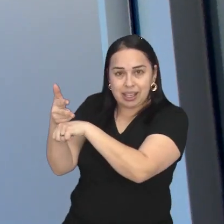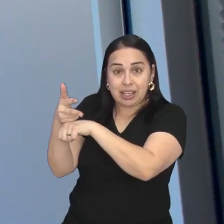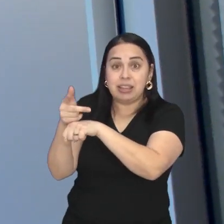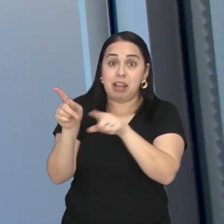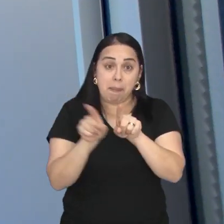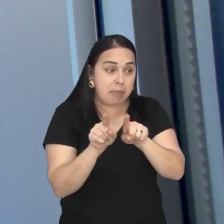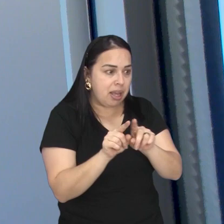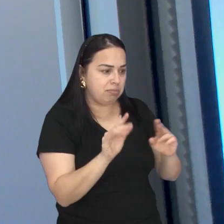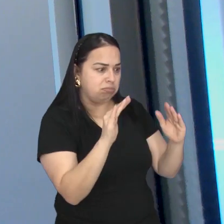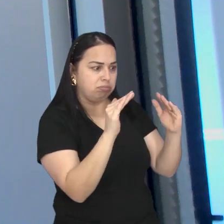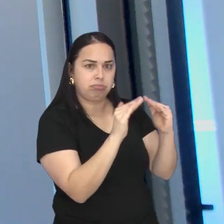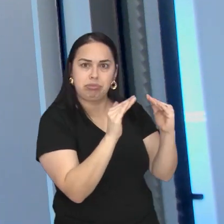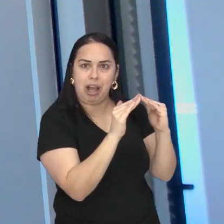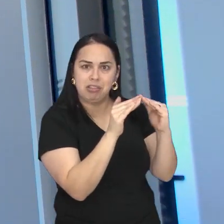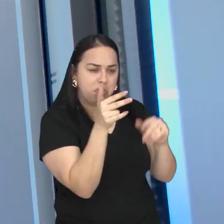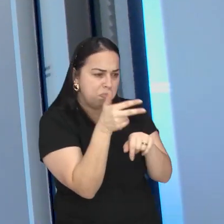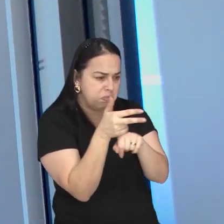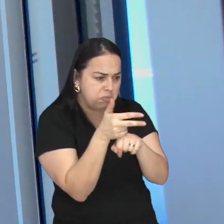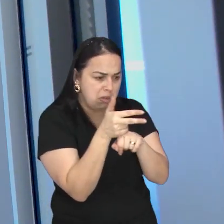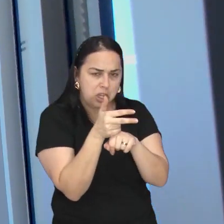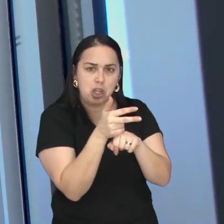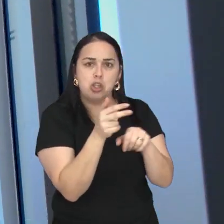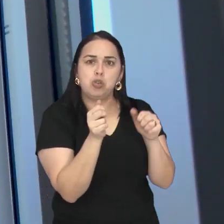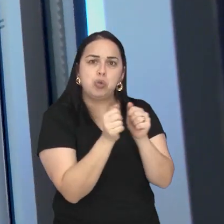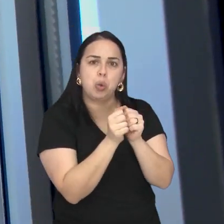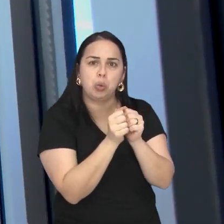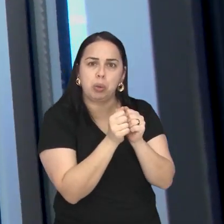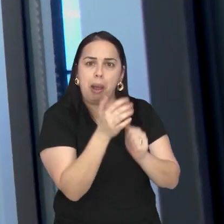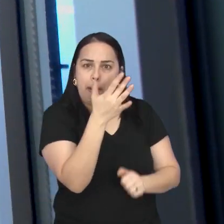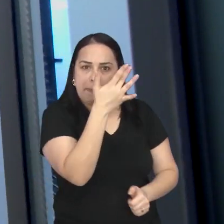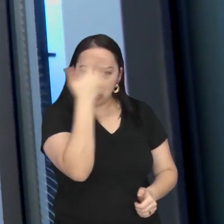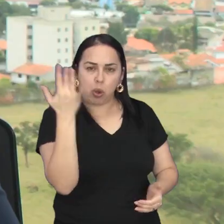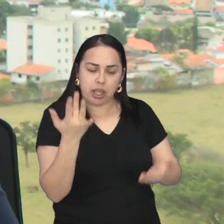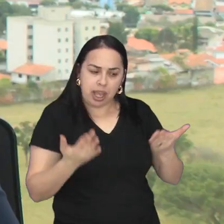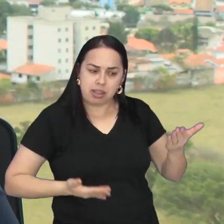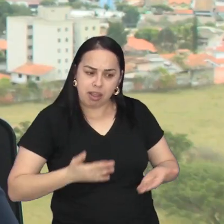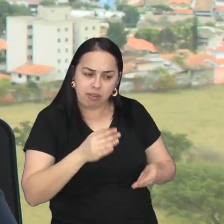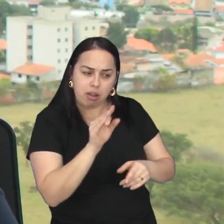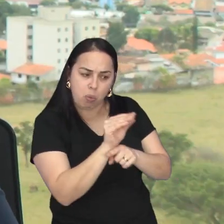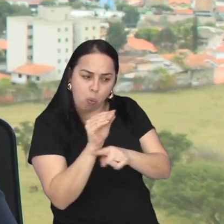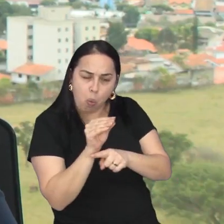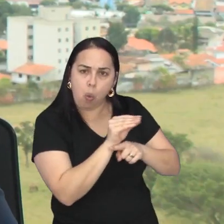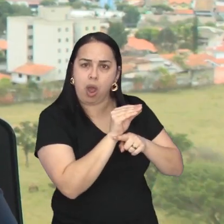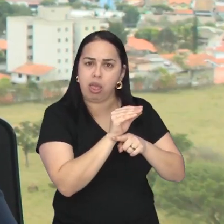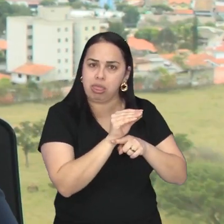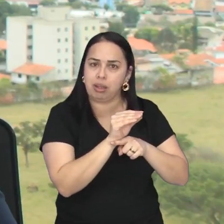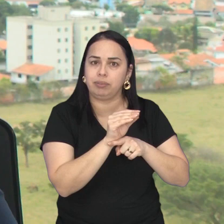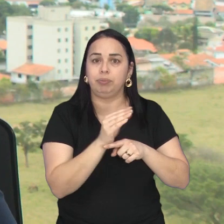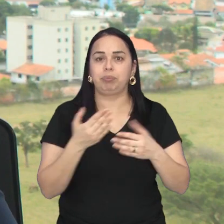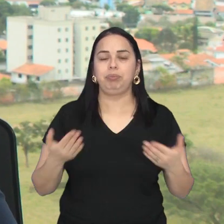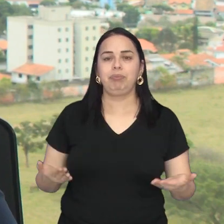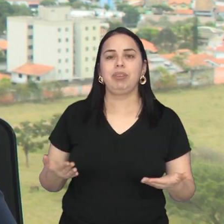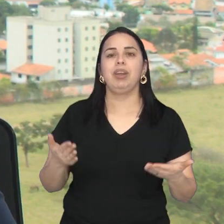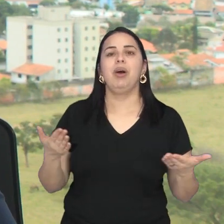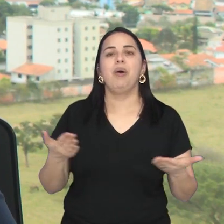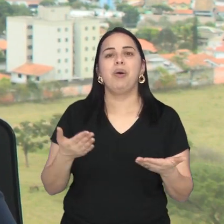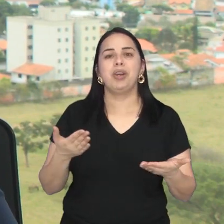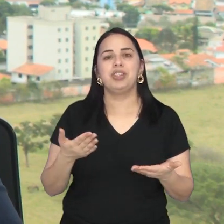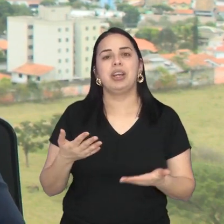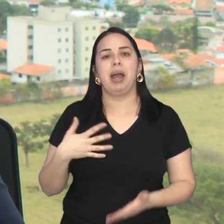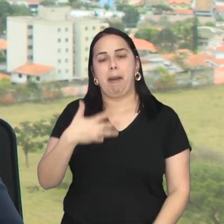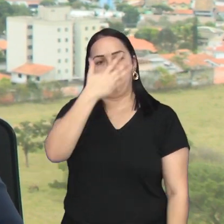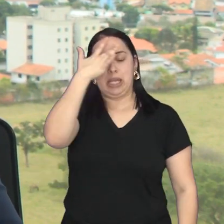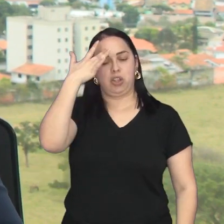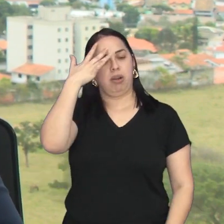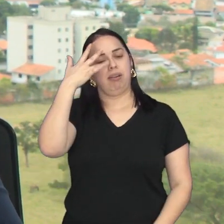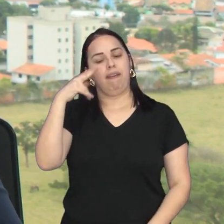câmeras para ficar em residências com o pet com os empregados né hoje o nosso cliente fala com o pet através da tecnologia né